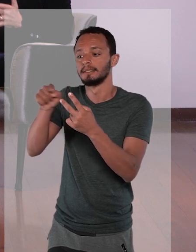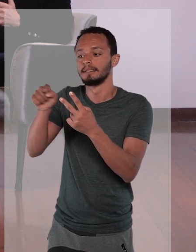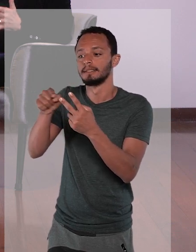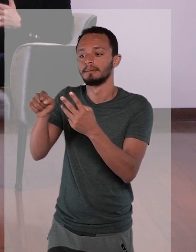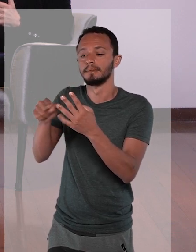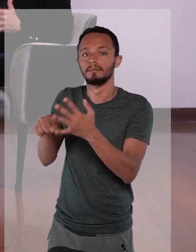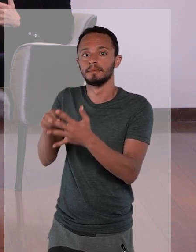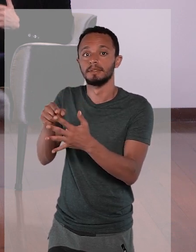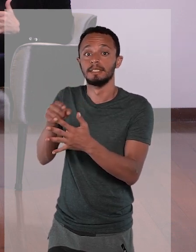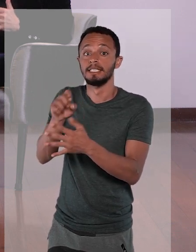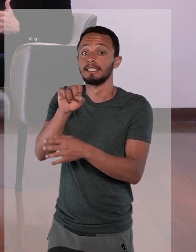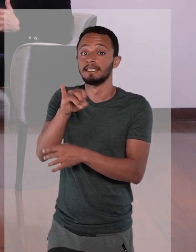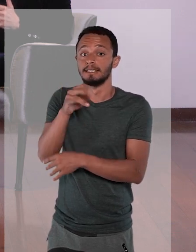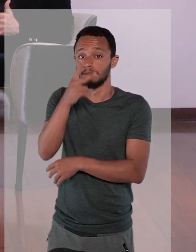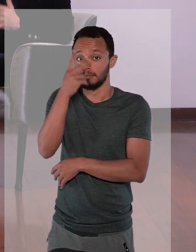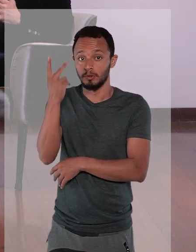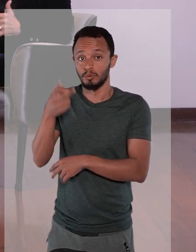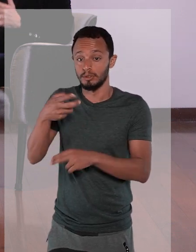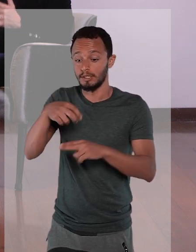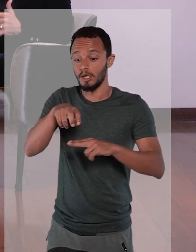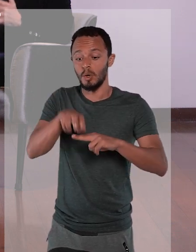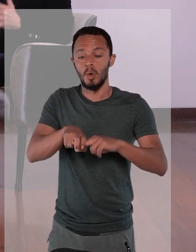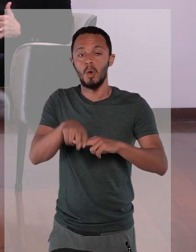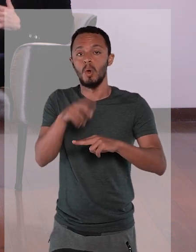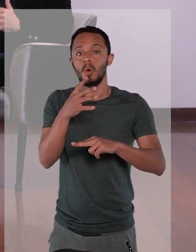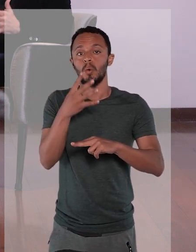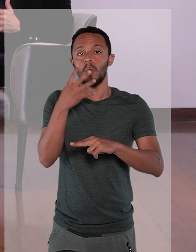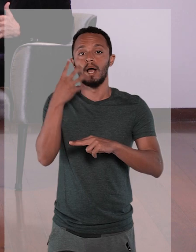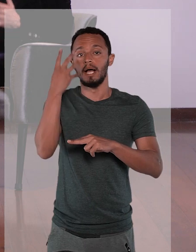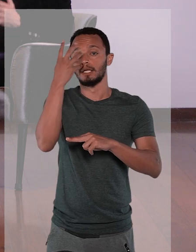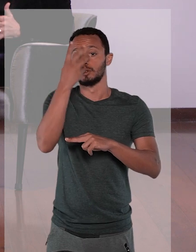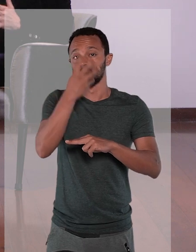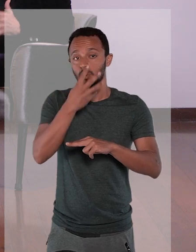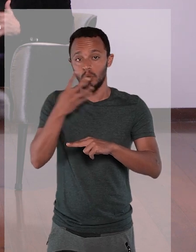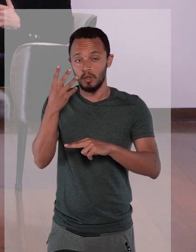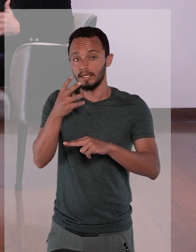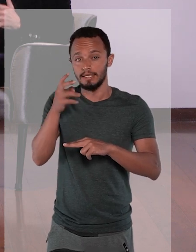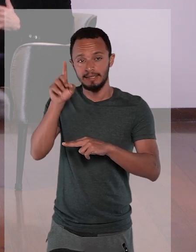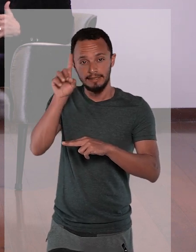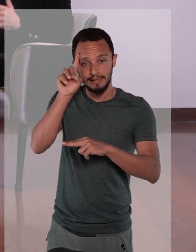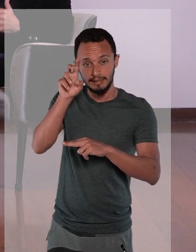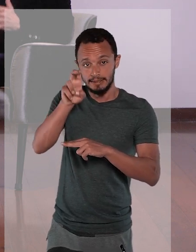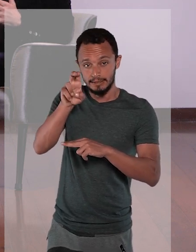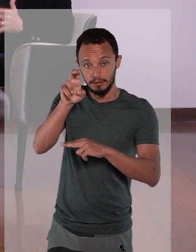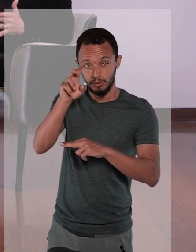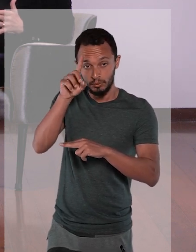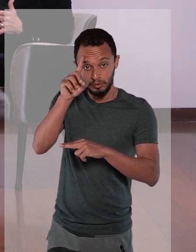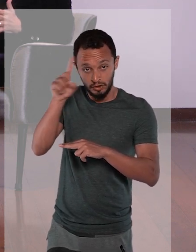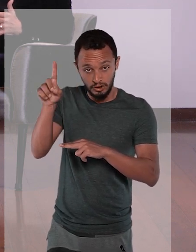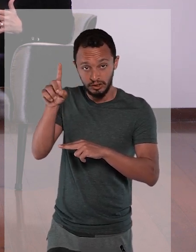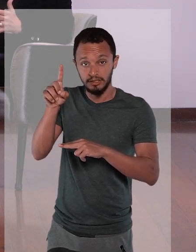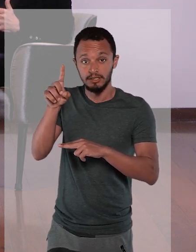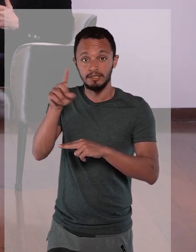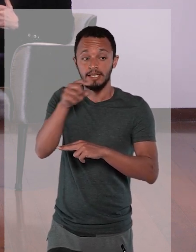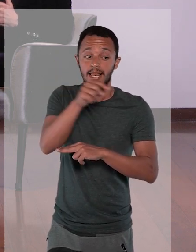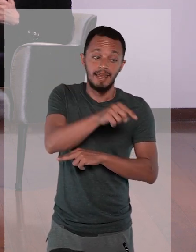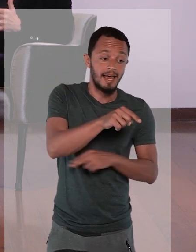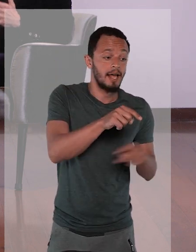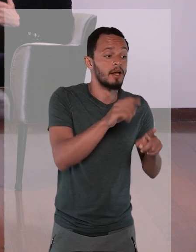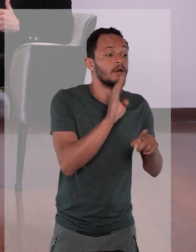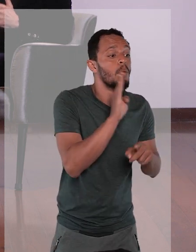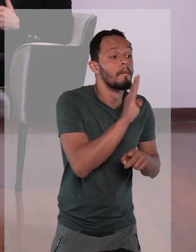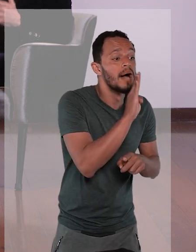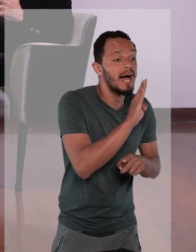Se um indivíduo sentar e ficar 4 horas por dia, 5 dias por semana num boteco, né,